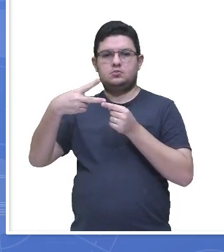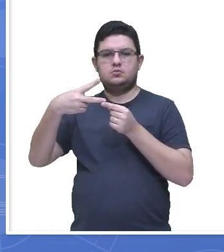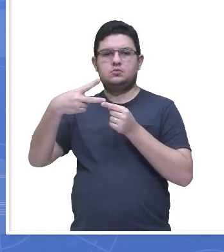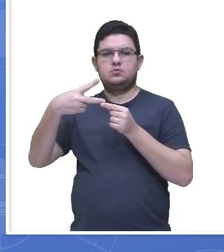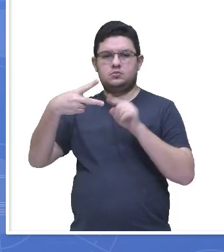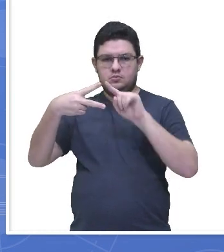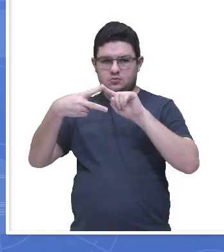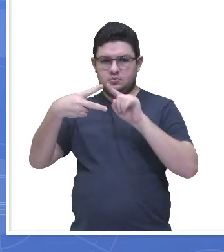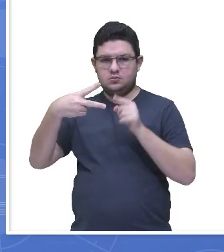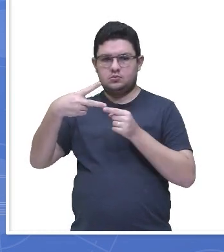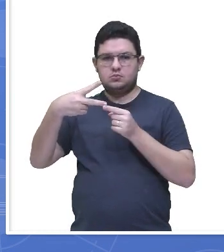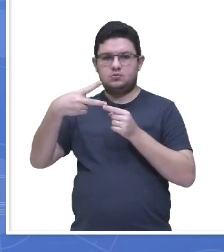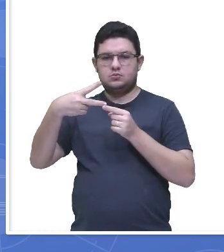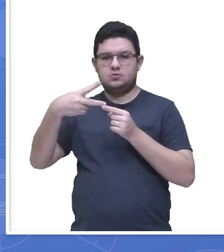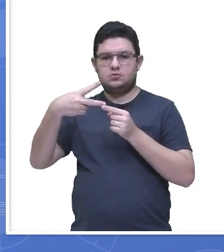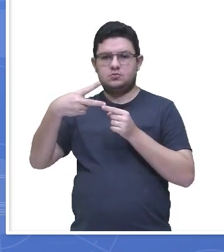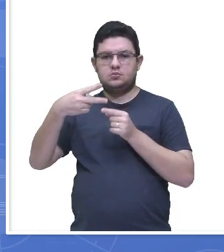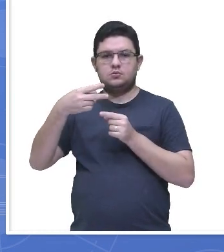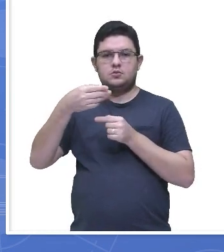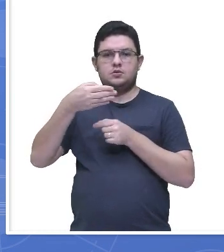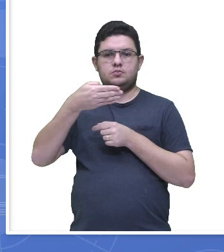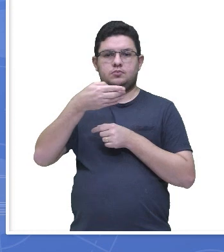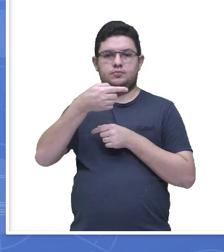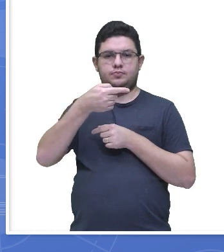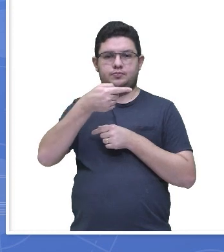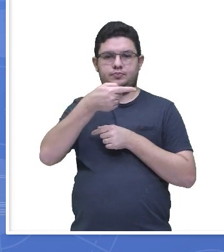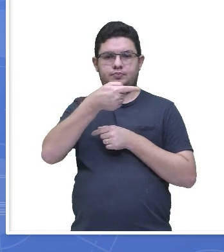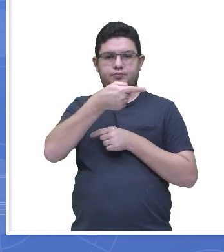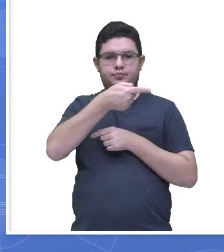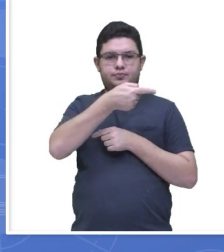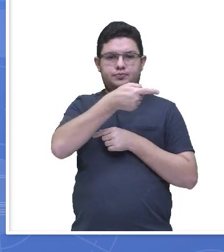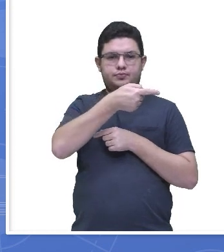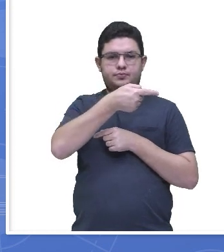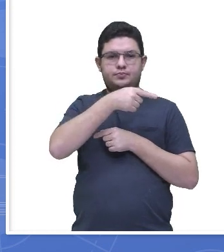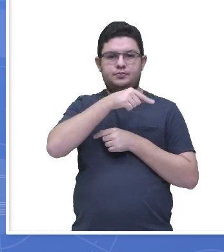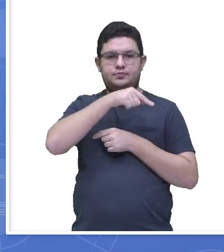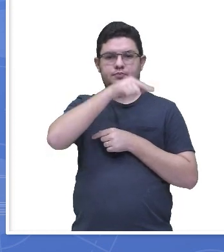pelo ΔT. Então, quando eu calculo aqui essa velocidade,